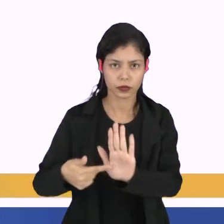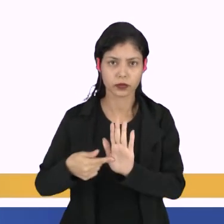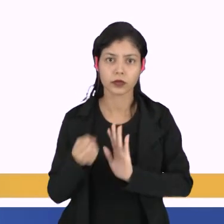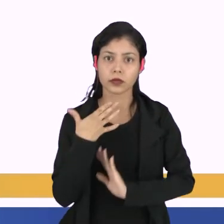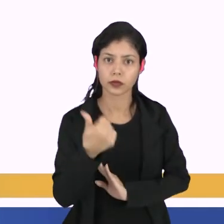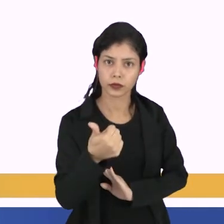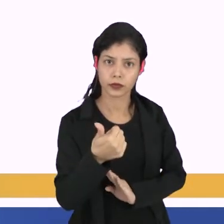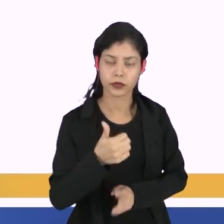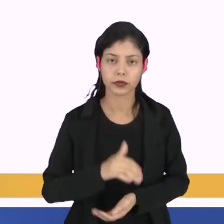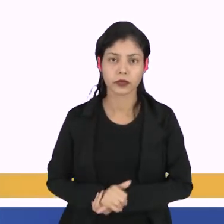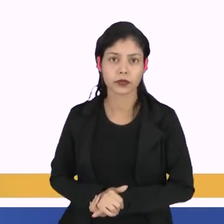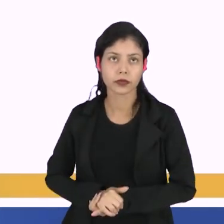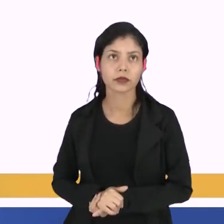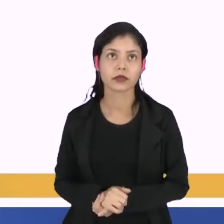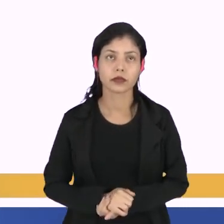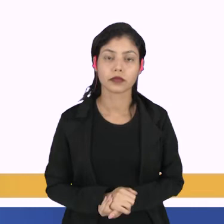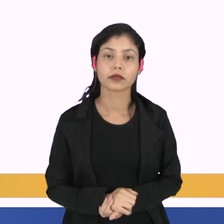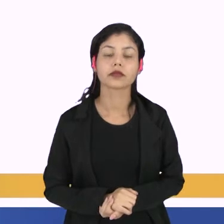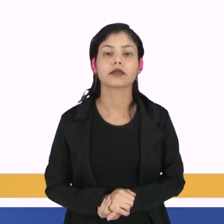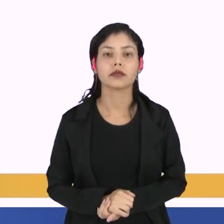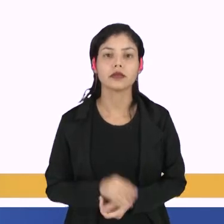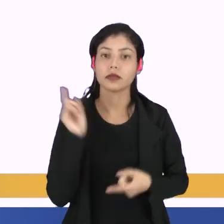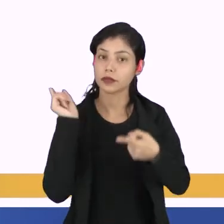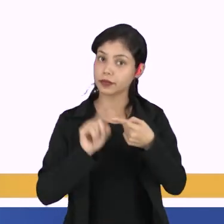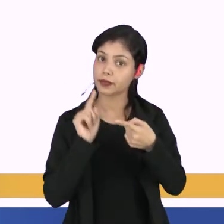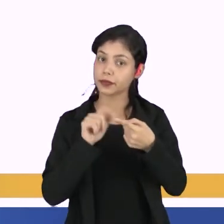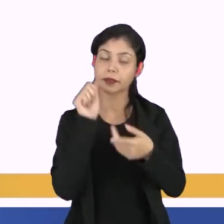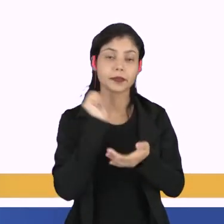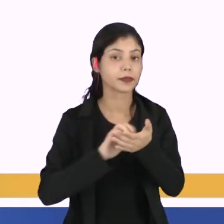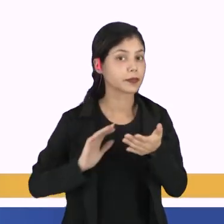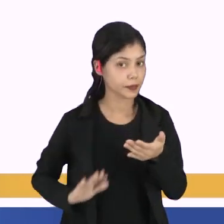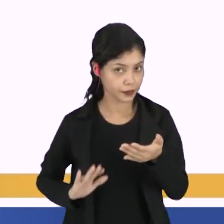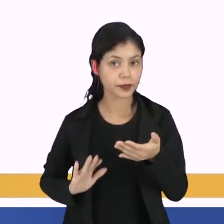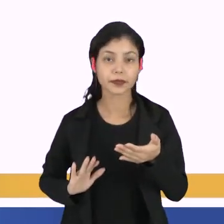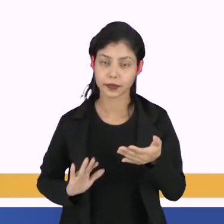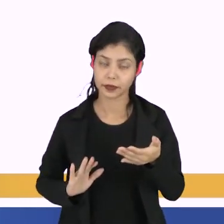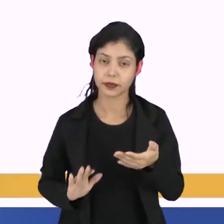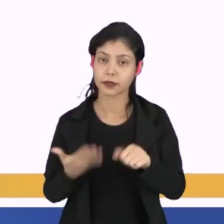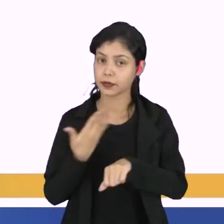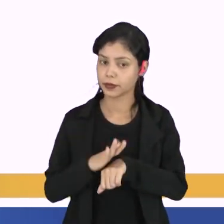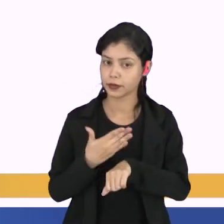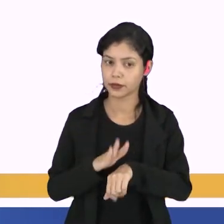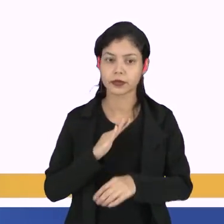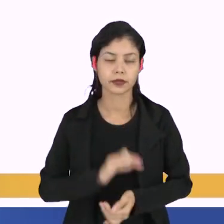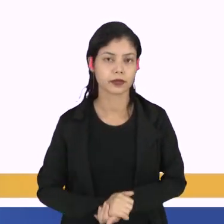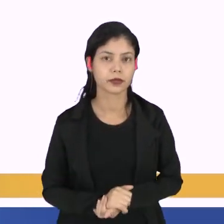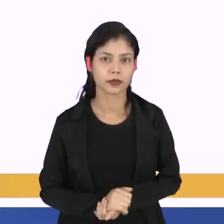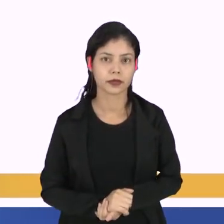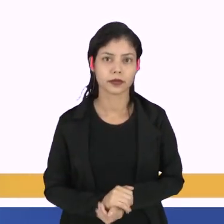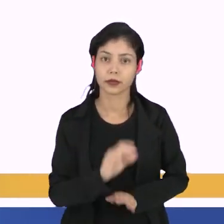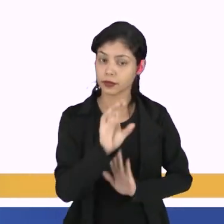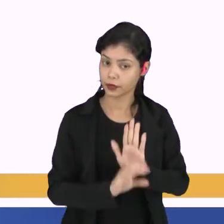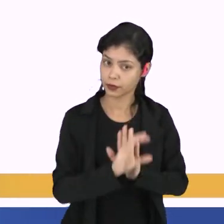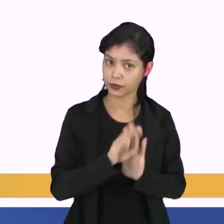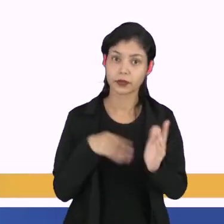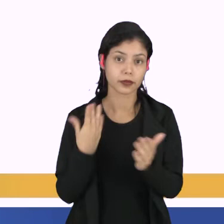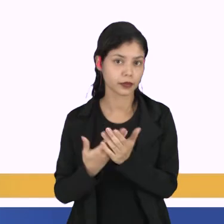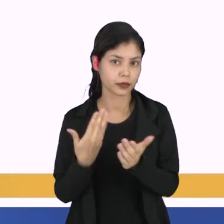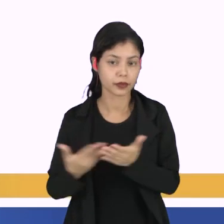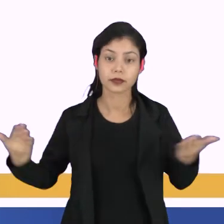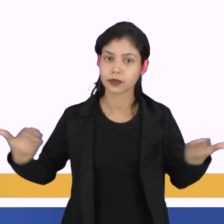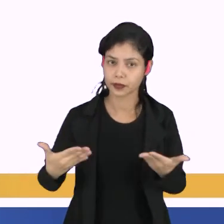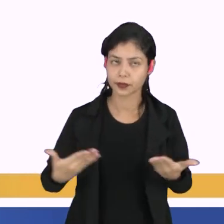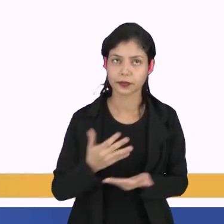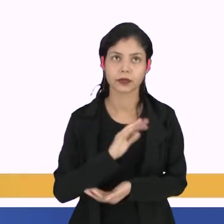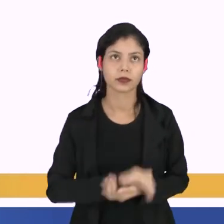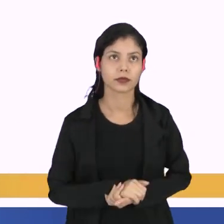Tudo bem? Então agora nós vamos ao primeiro exercitando para que vocês exercitem os conceitos estudados até o